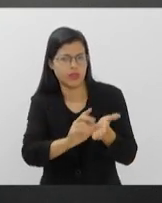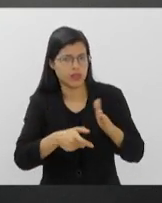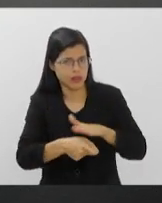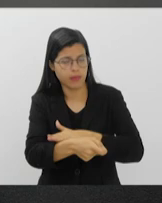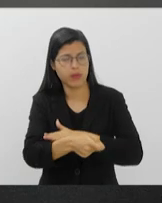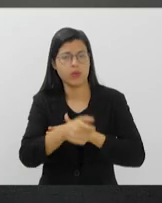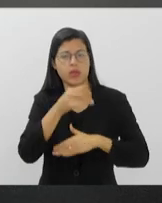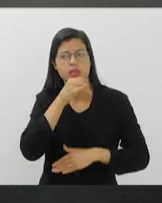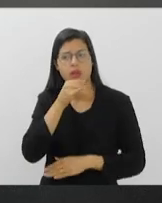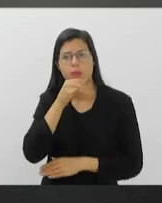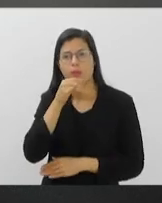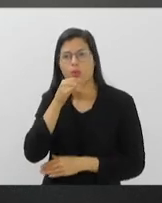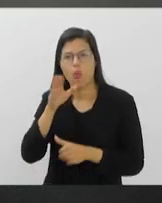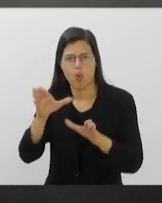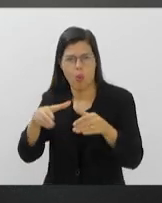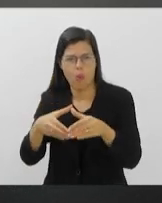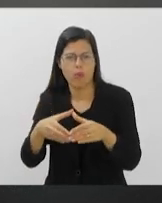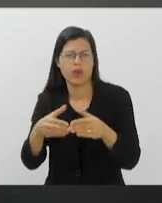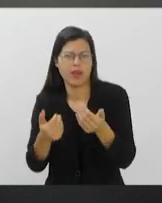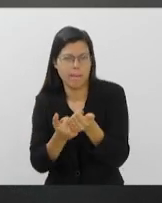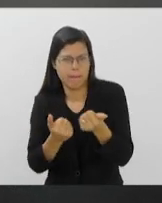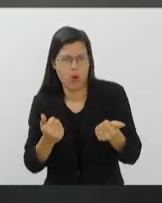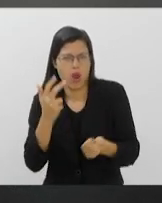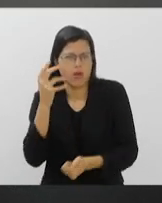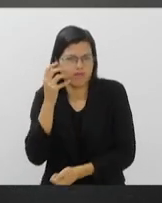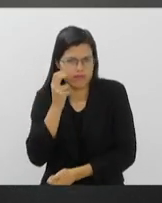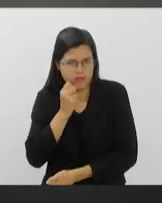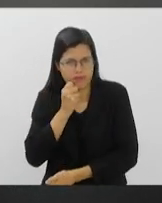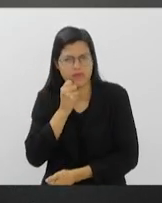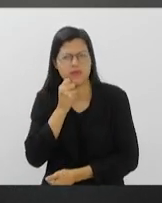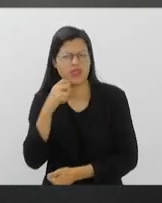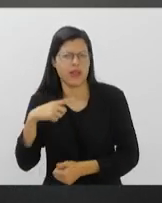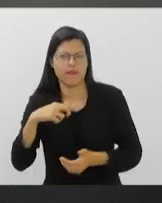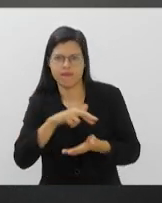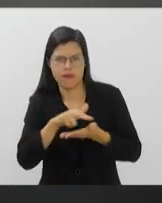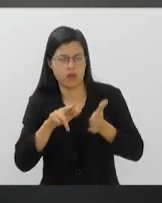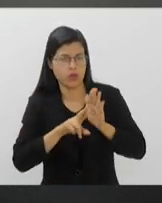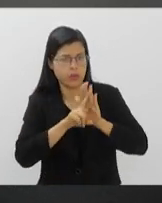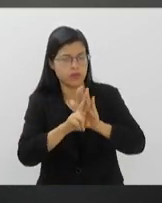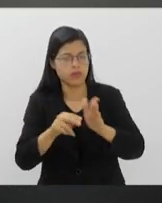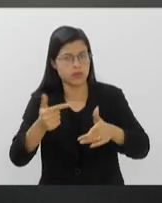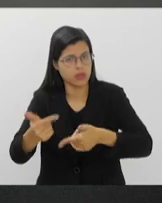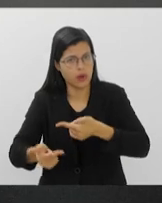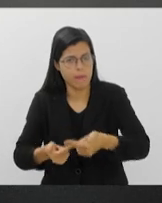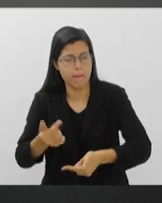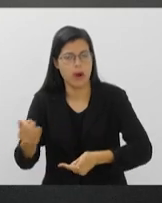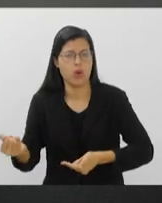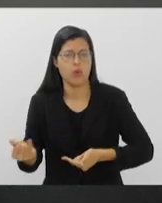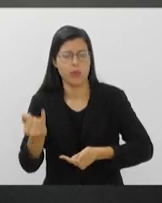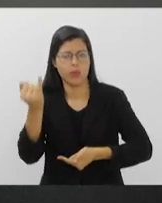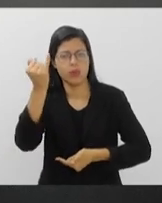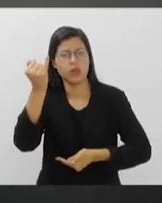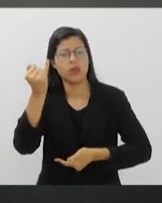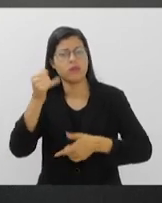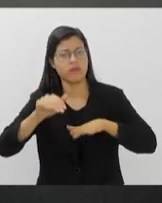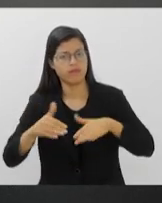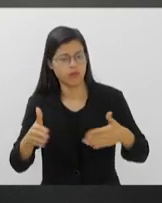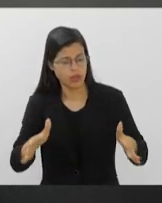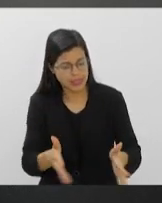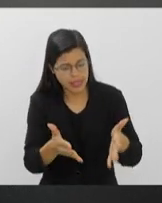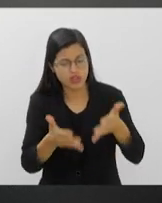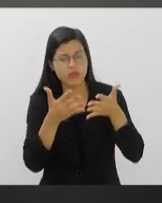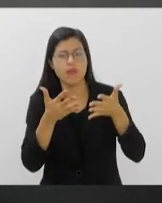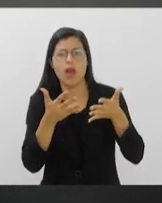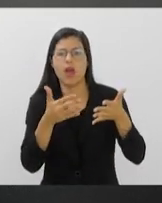grupos de apoio adoção que nós vemos aqui vários representantes que fazem um trabalho importantíssimo né então fomentar esse